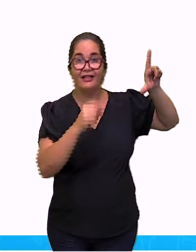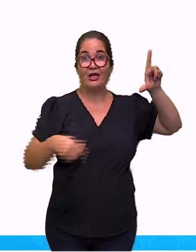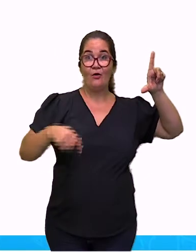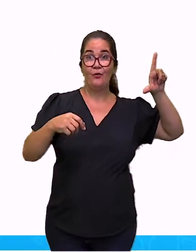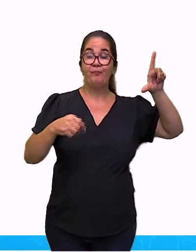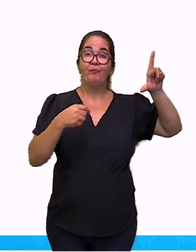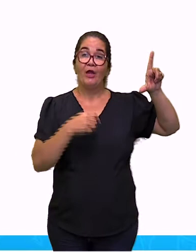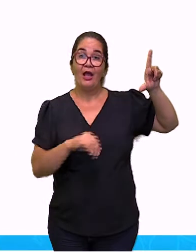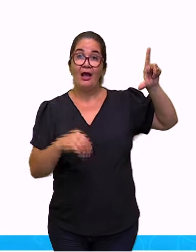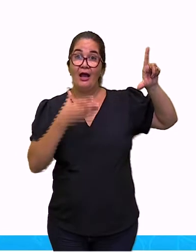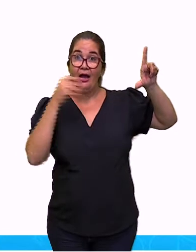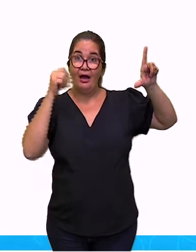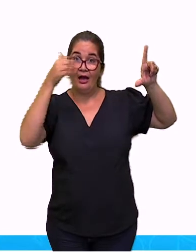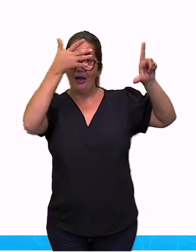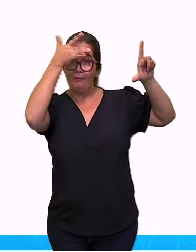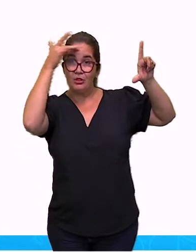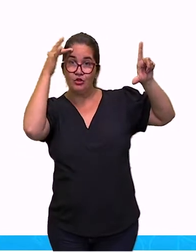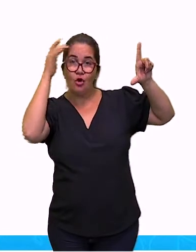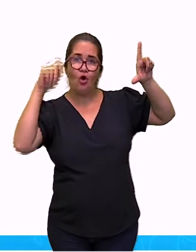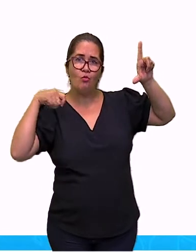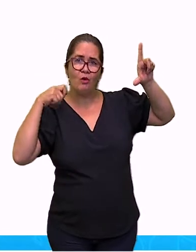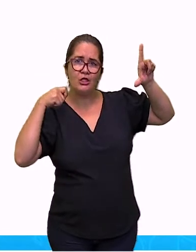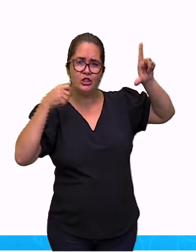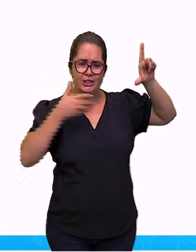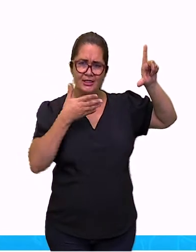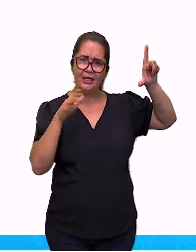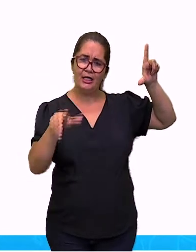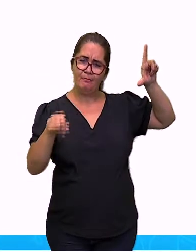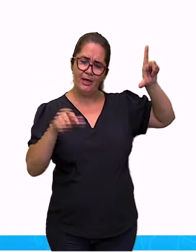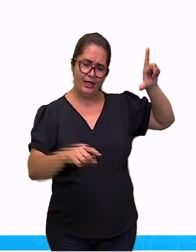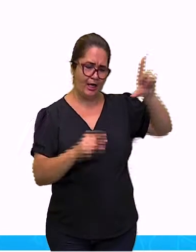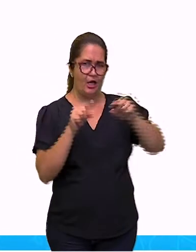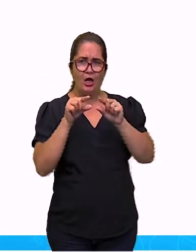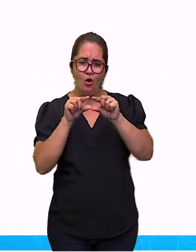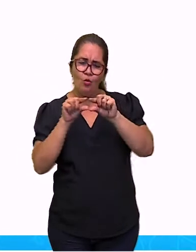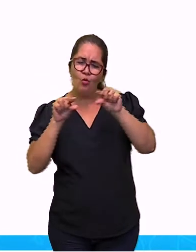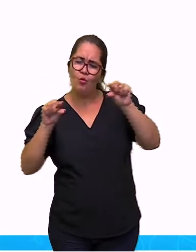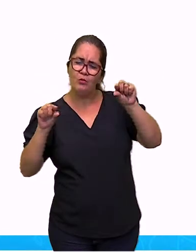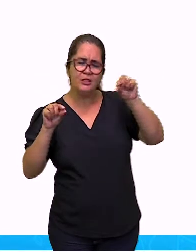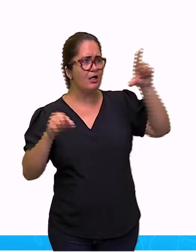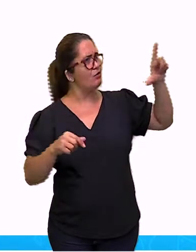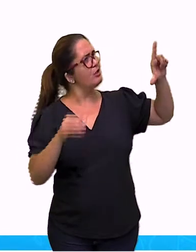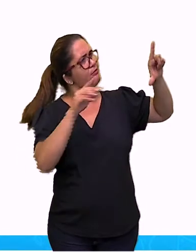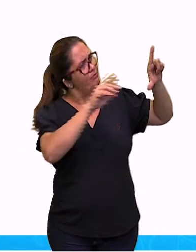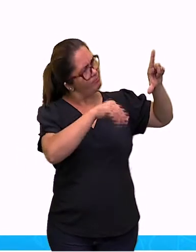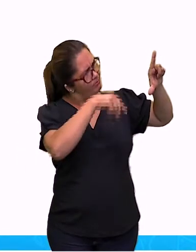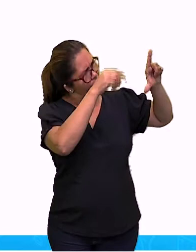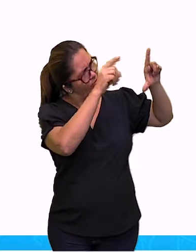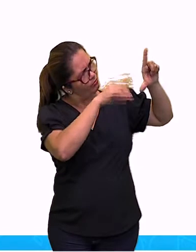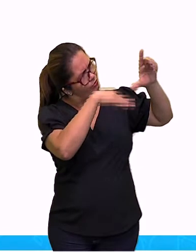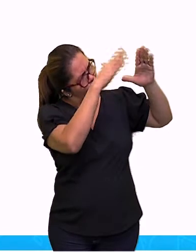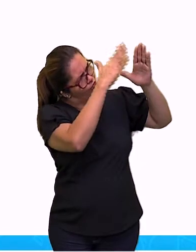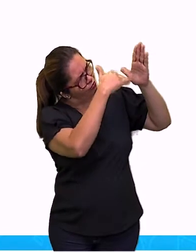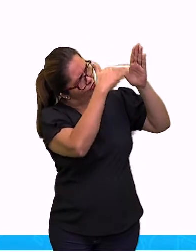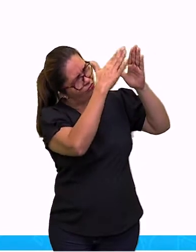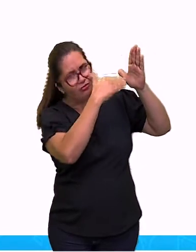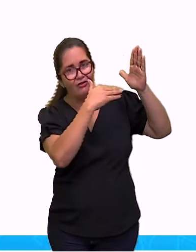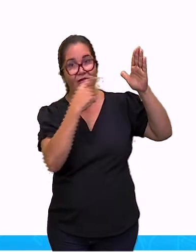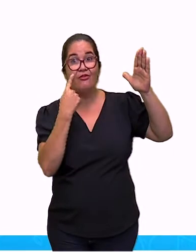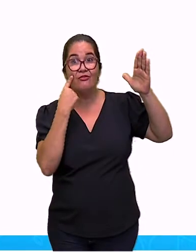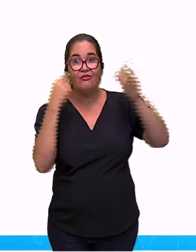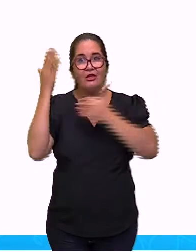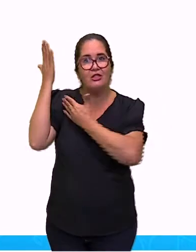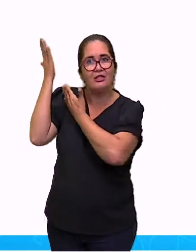imagem, você já consegue ver a imagem em um todo. Você consegue ver o mar, né? Você consegue ver o barco.